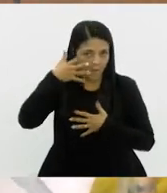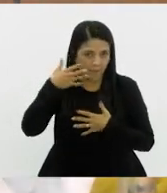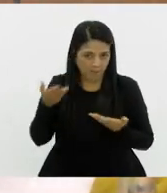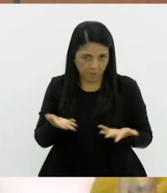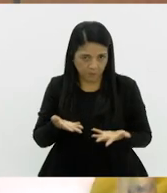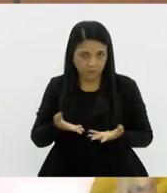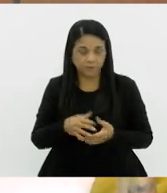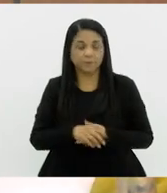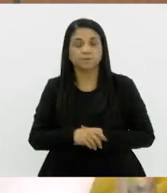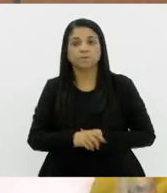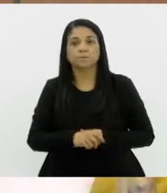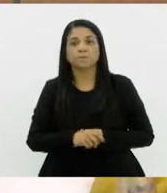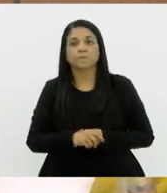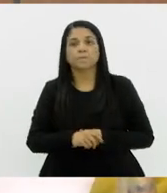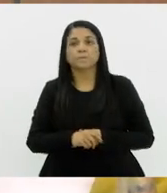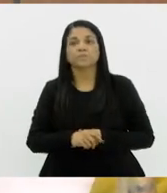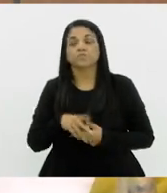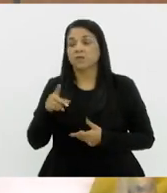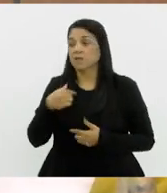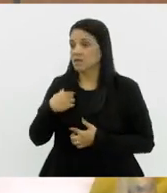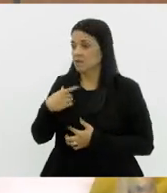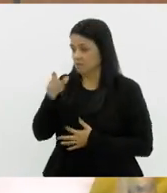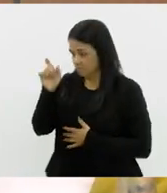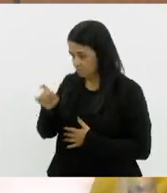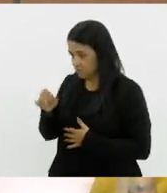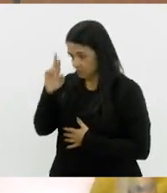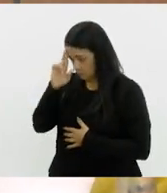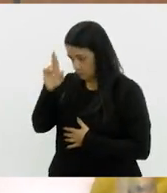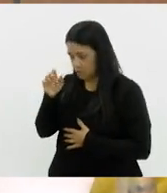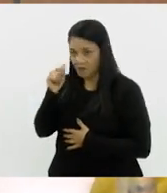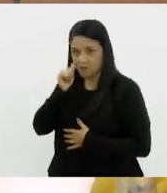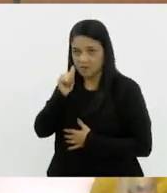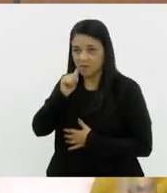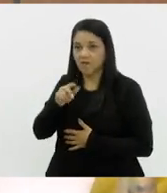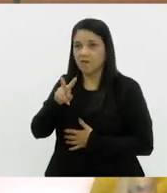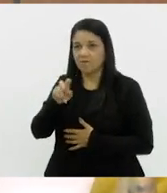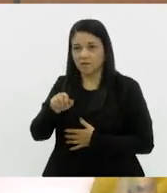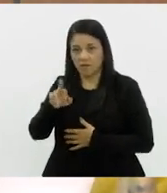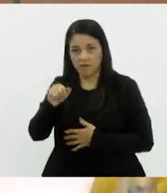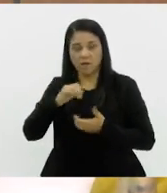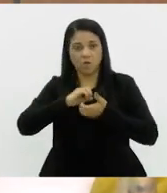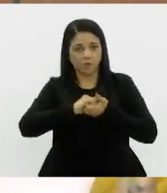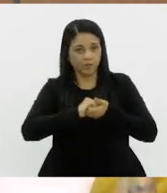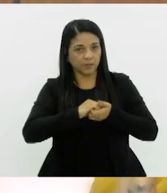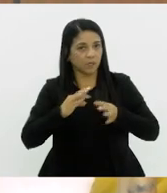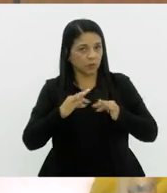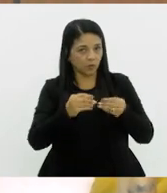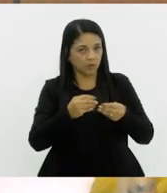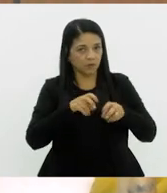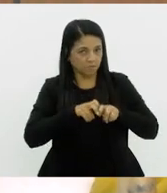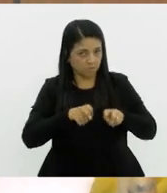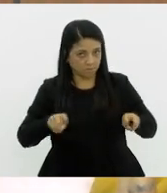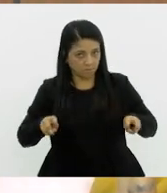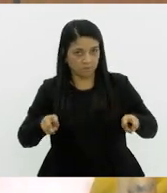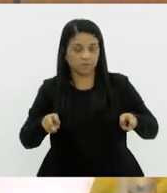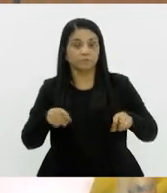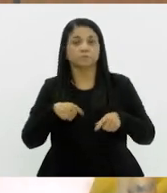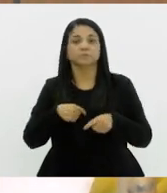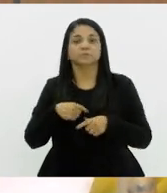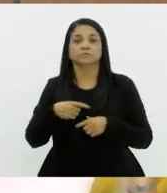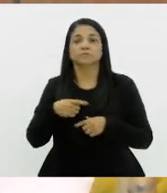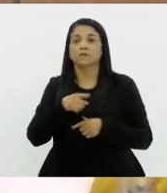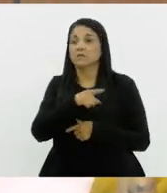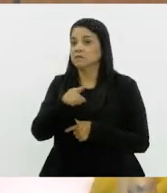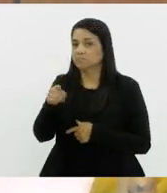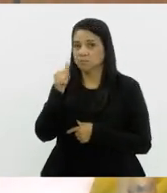e gostaria, senhora Vera, na sua pessoa, cumprimentar a toda a audiência, cumprimentar a mesa, e dizer para as